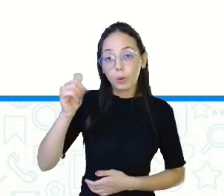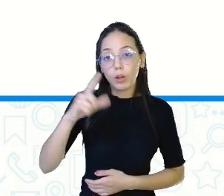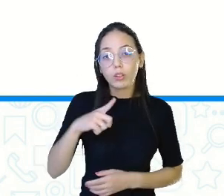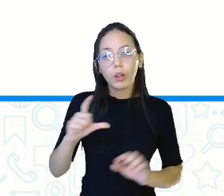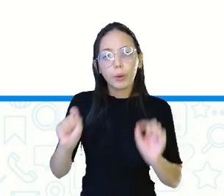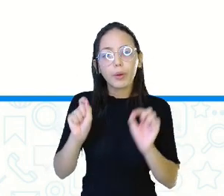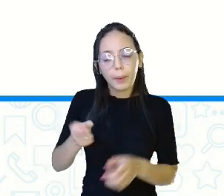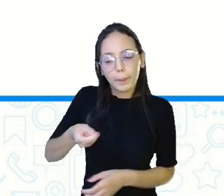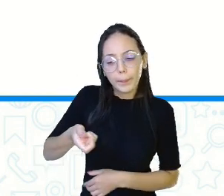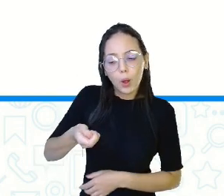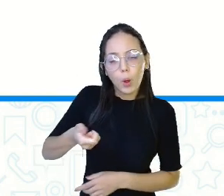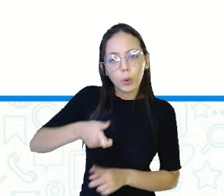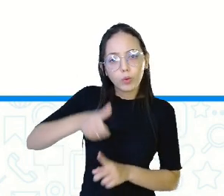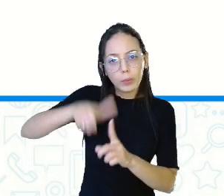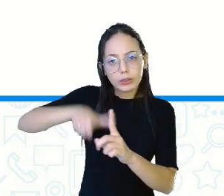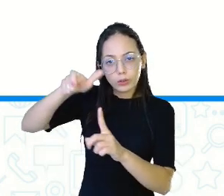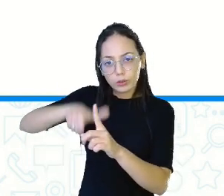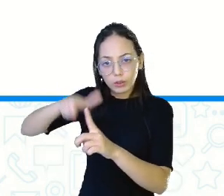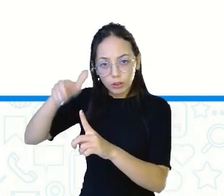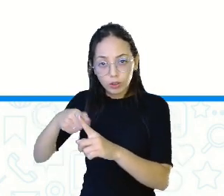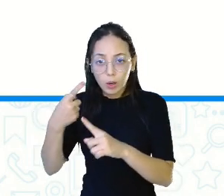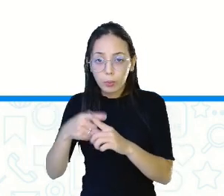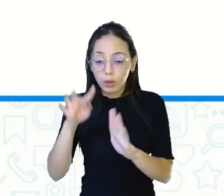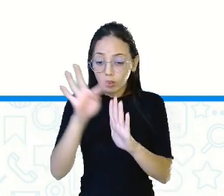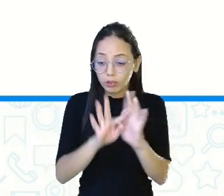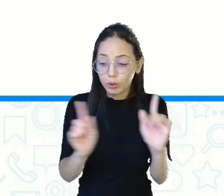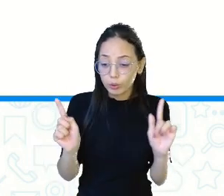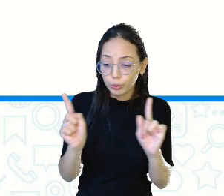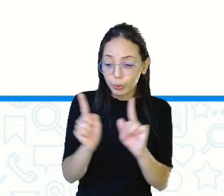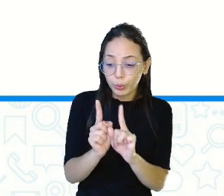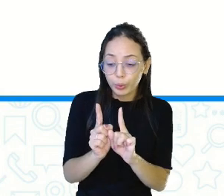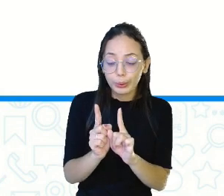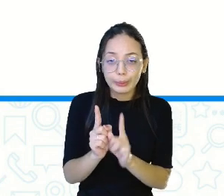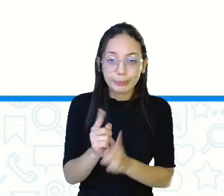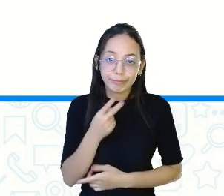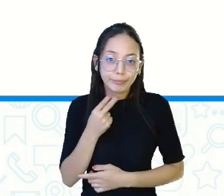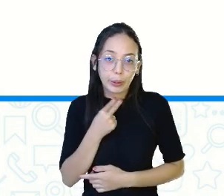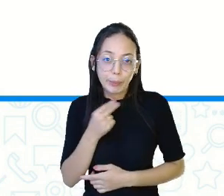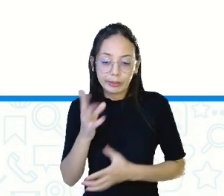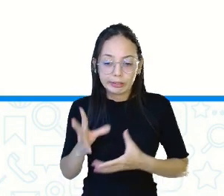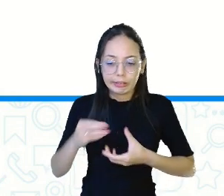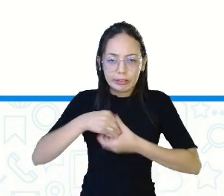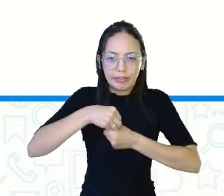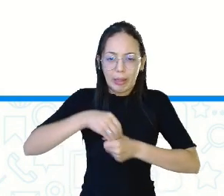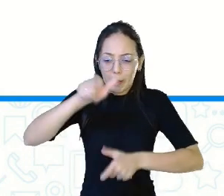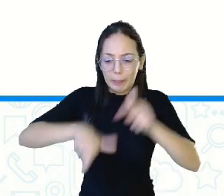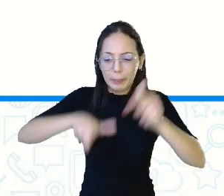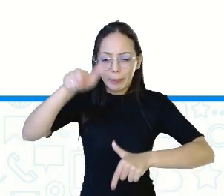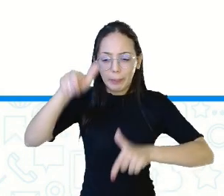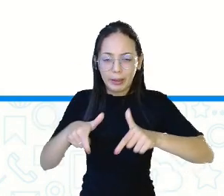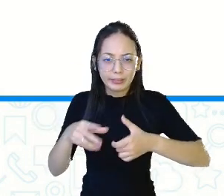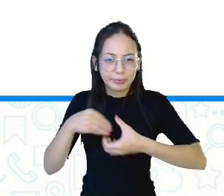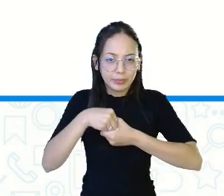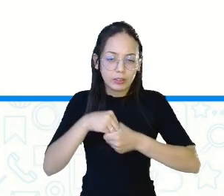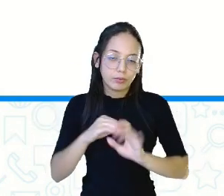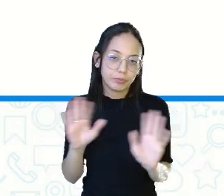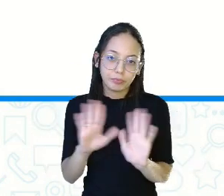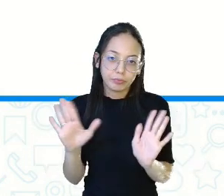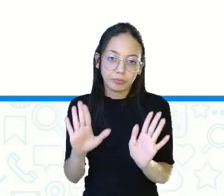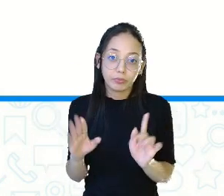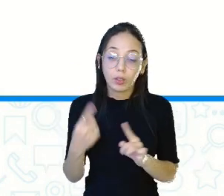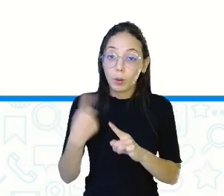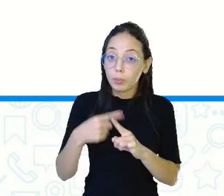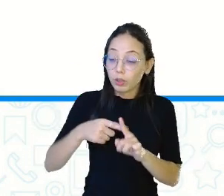poucos personagens, porque, como é um texto breve, não é possível incluir muitos participantes na história.